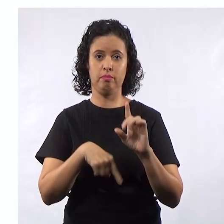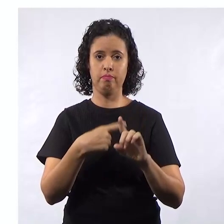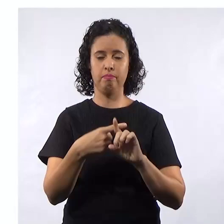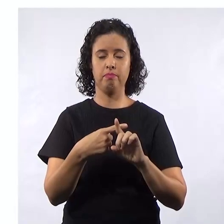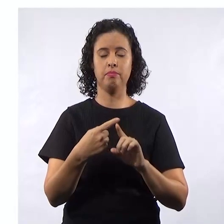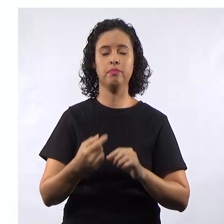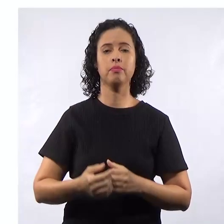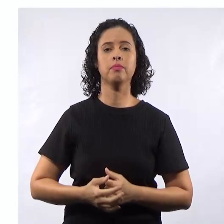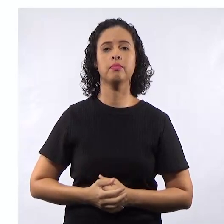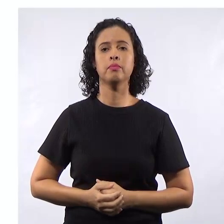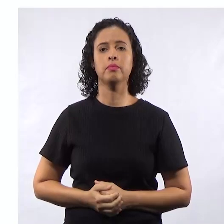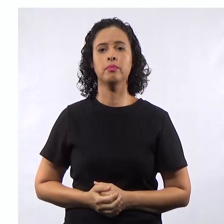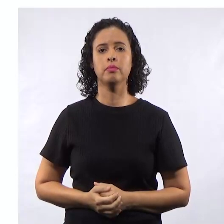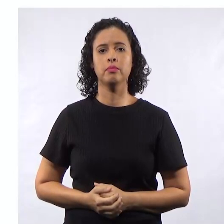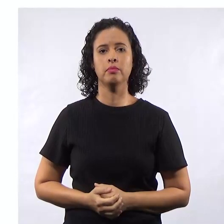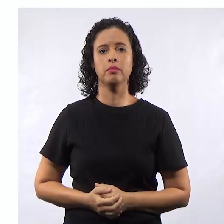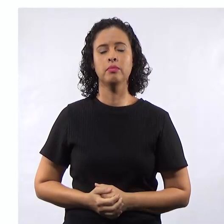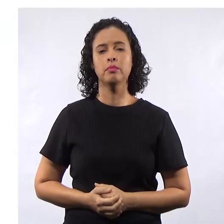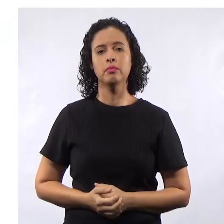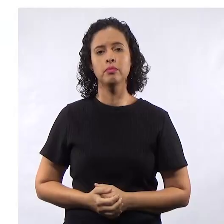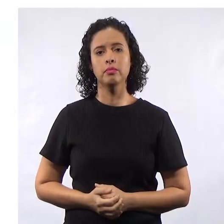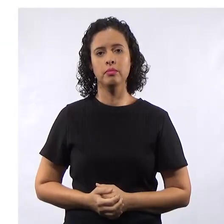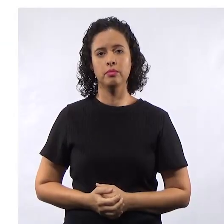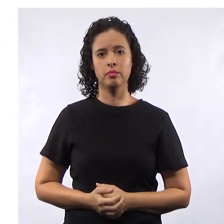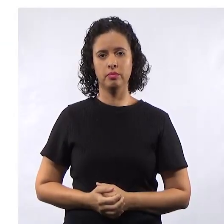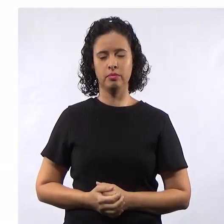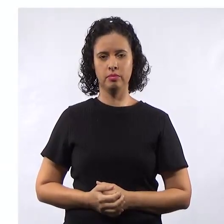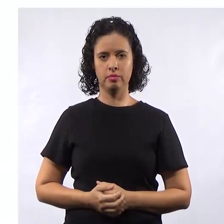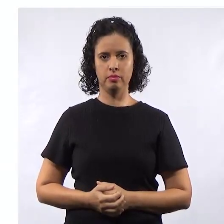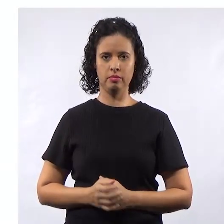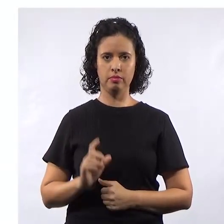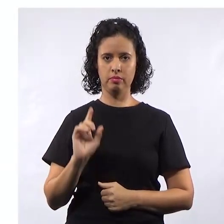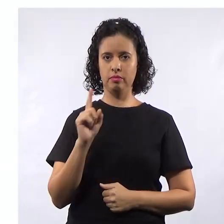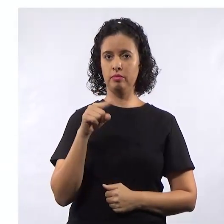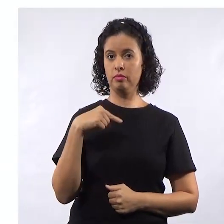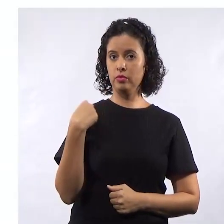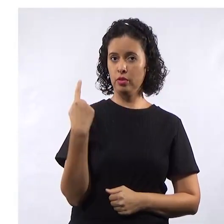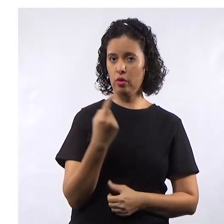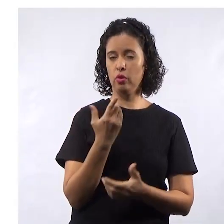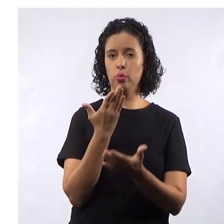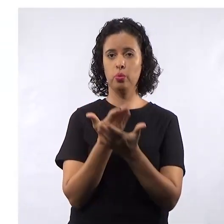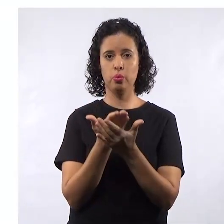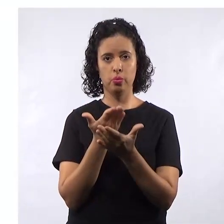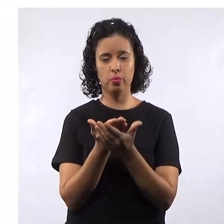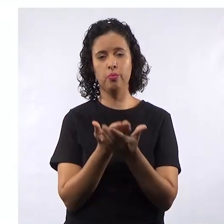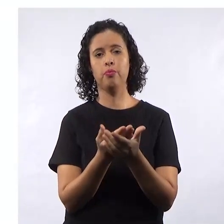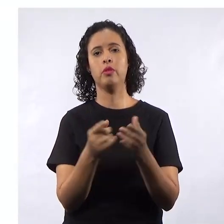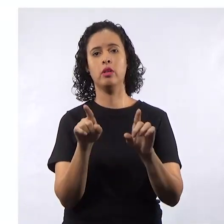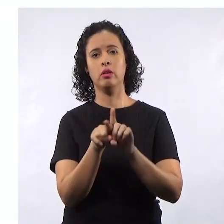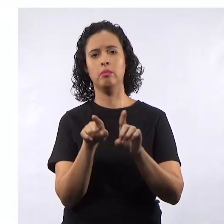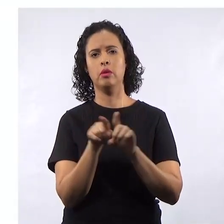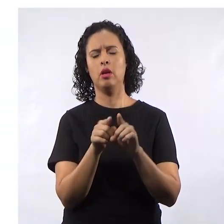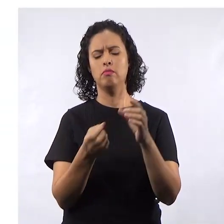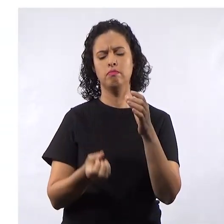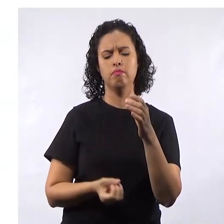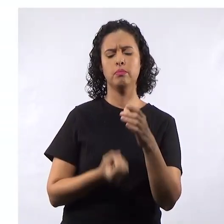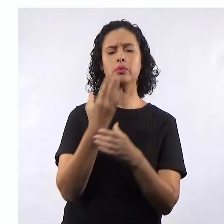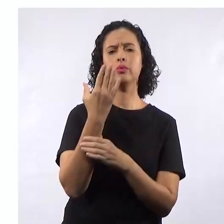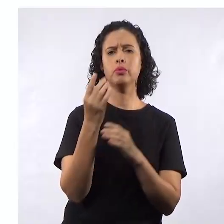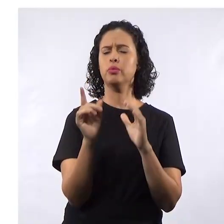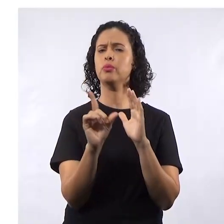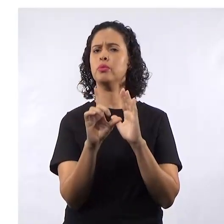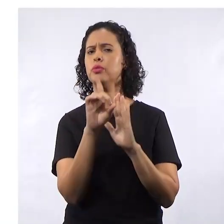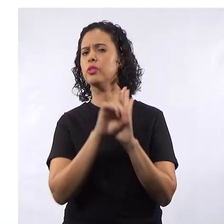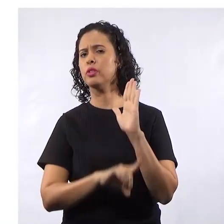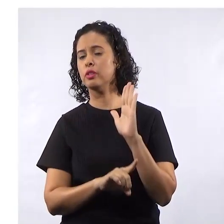ok? E, não menos importante, é a gente estudar também as fontes do direito. Então, pessoal, perceba